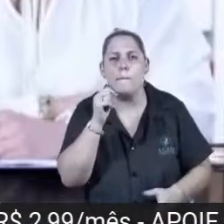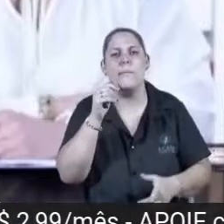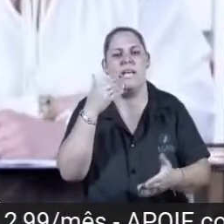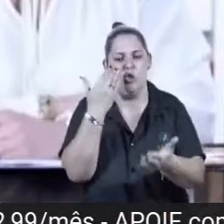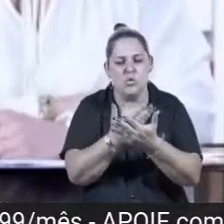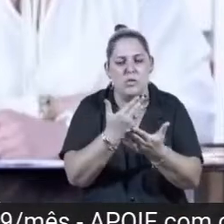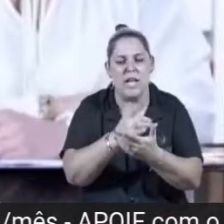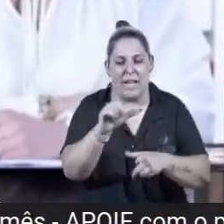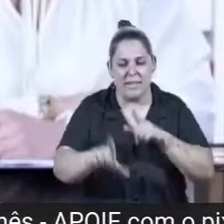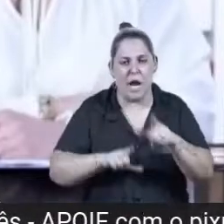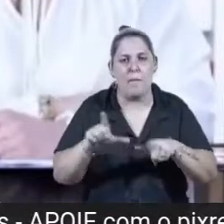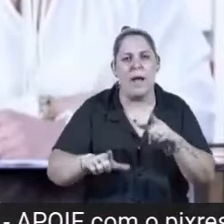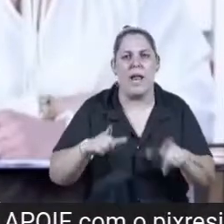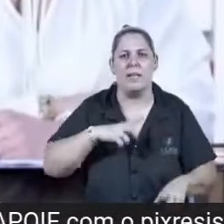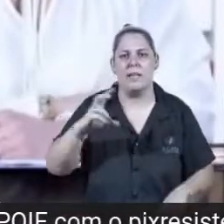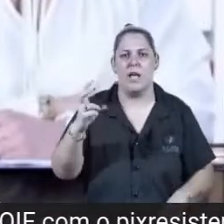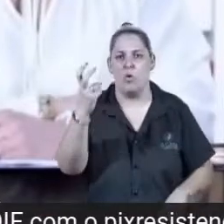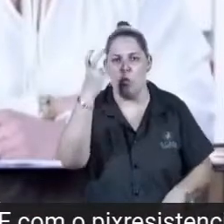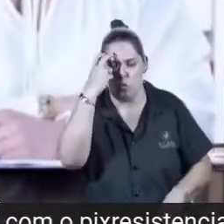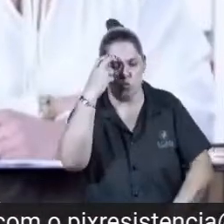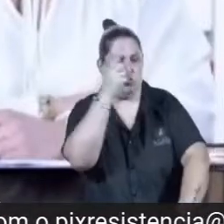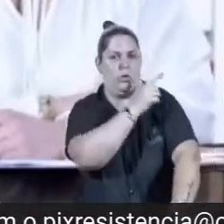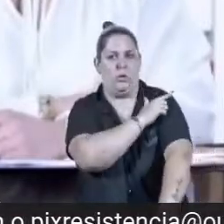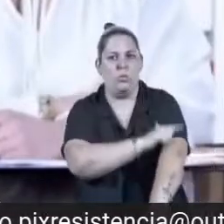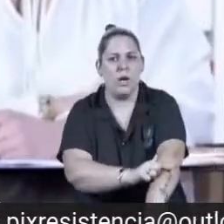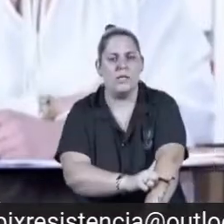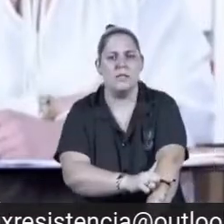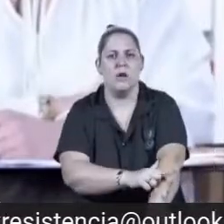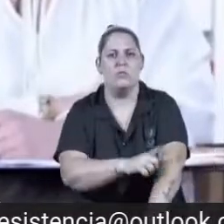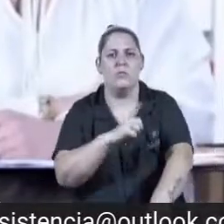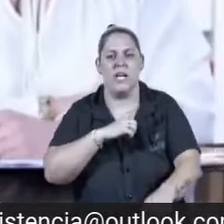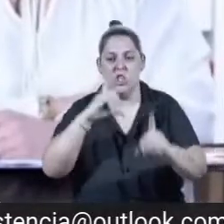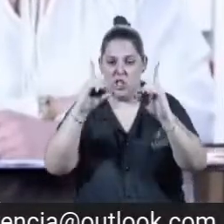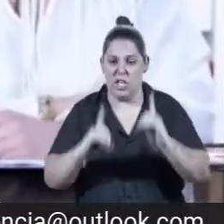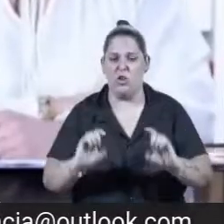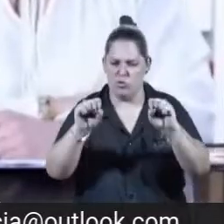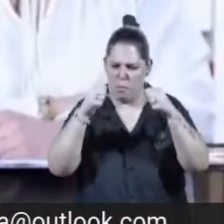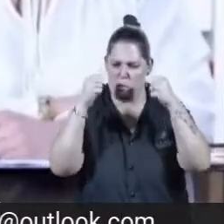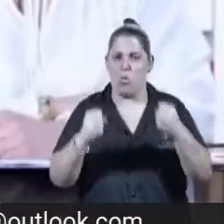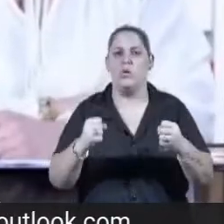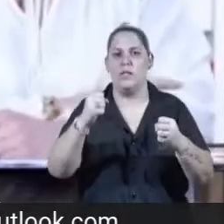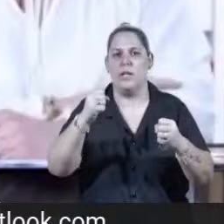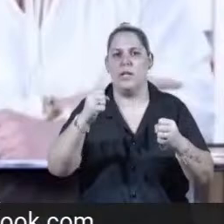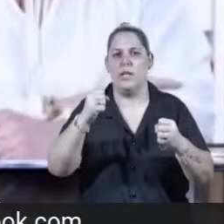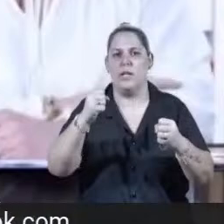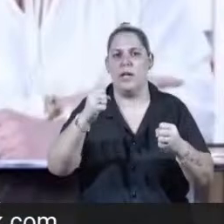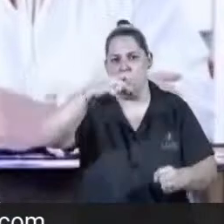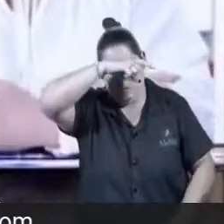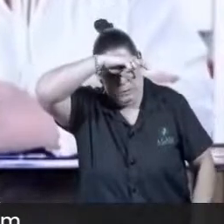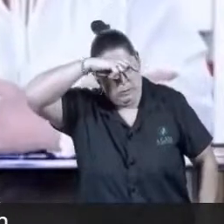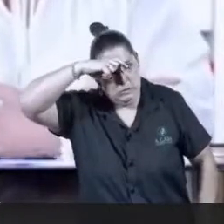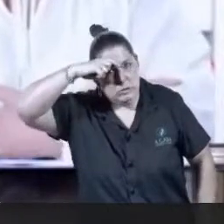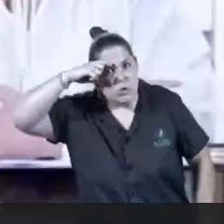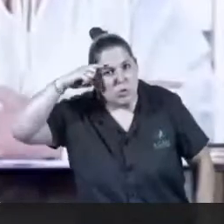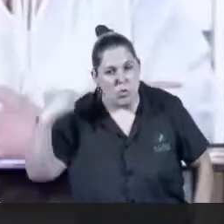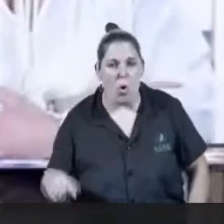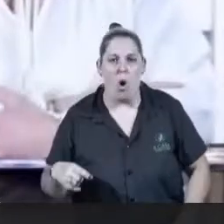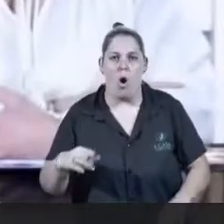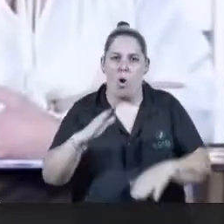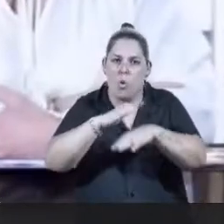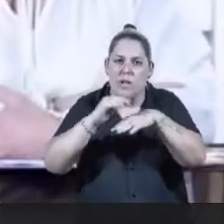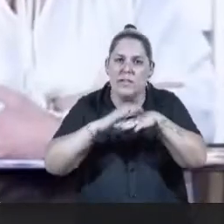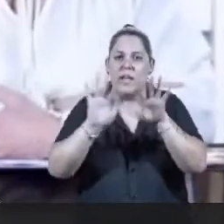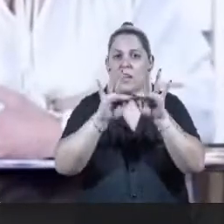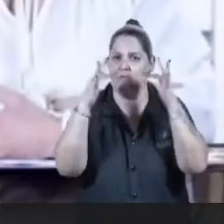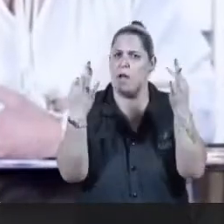certa cultura, aqueles que têm direito de poder, sabe, com o seu suor e o seu sangue, cuidar da sua família com